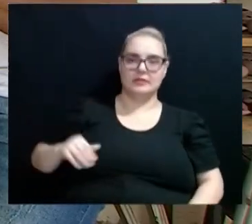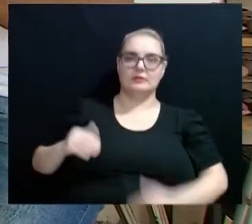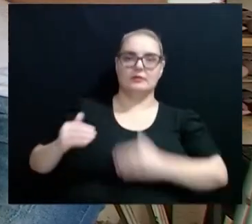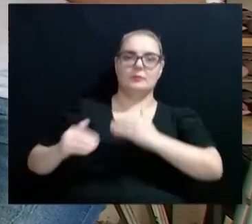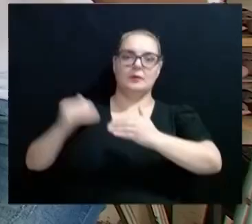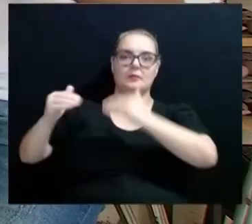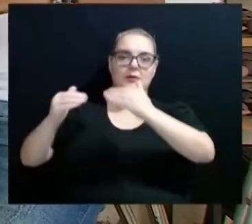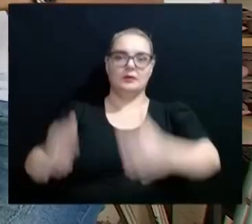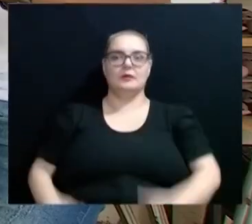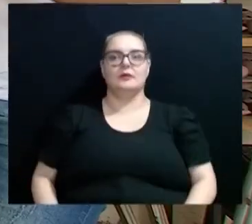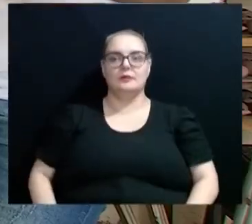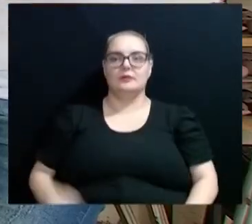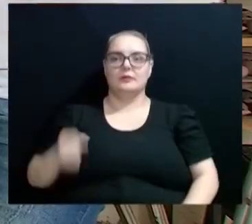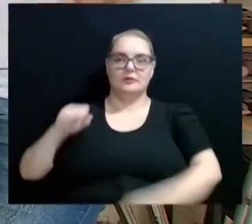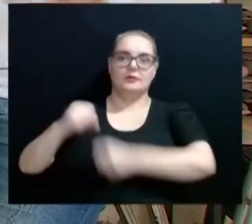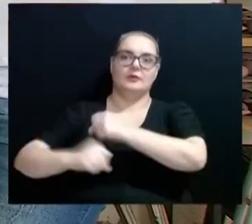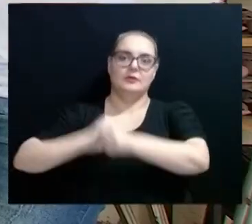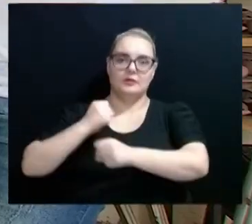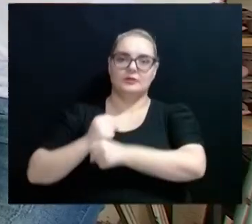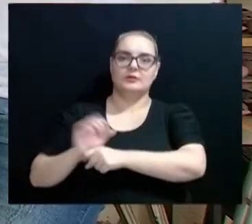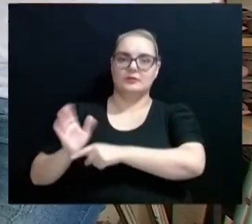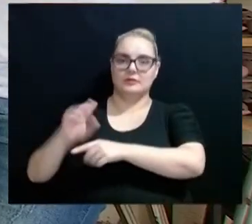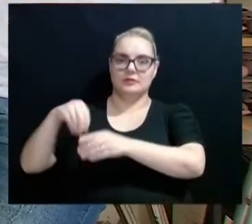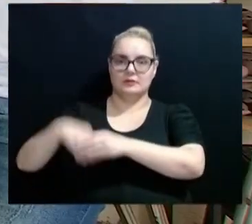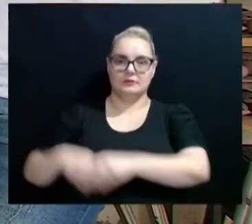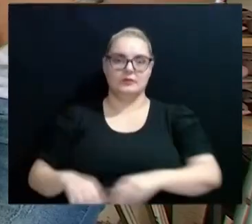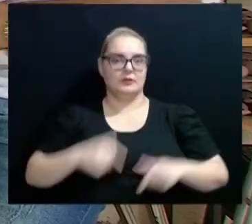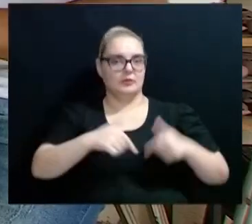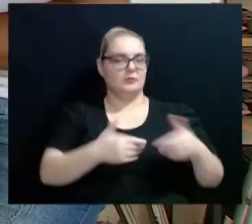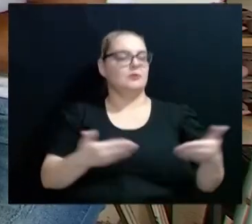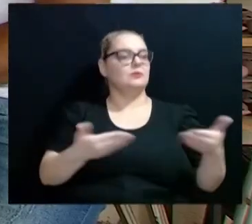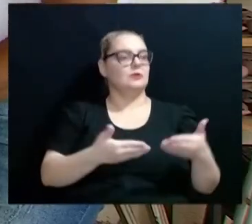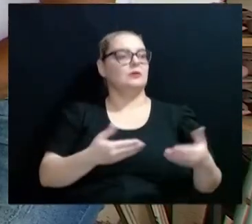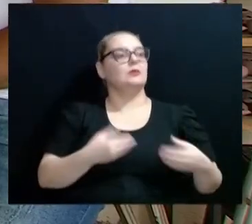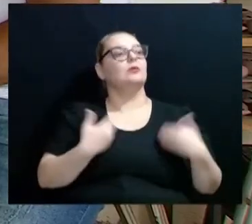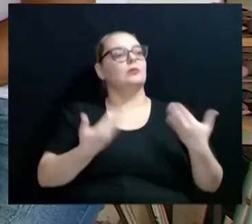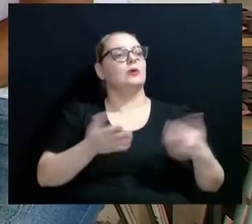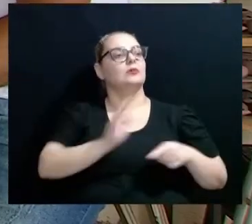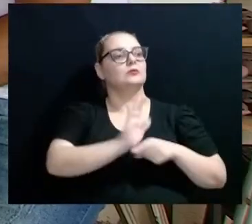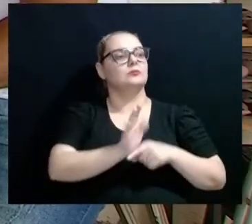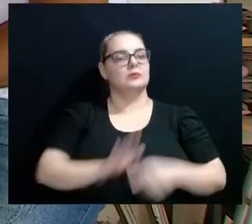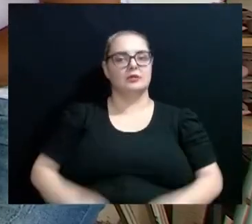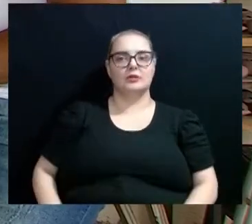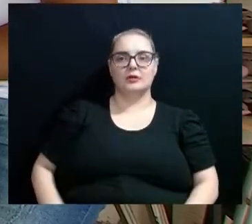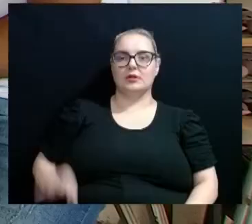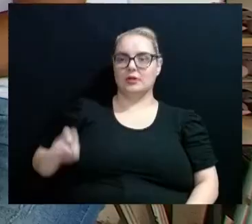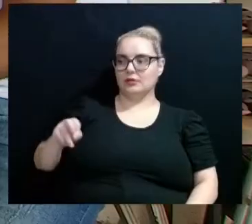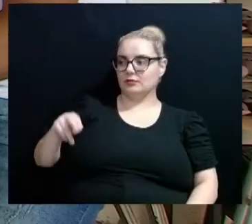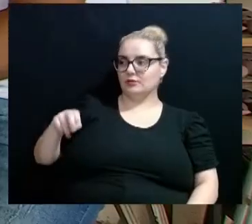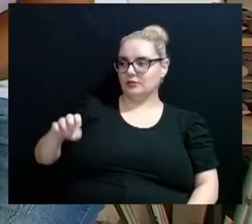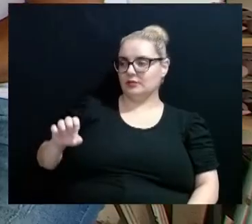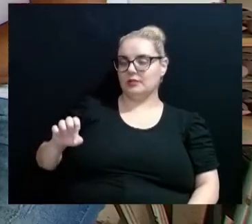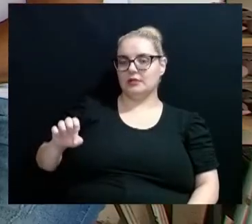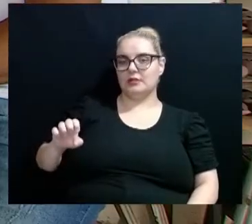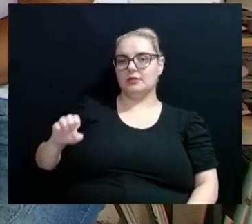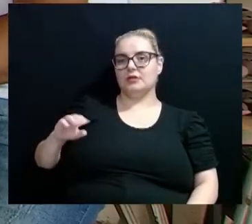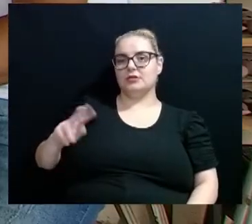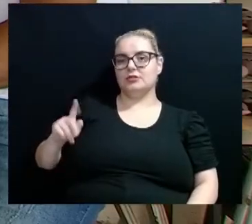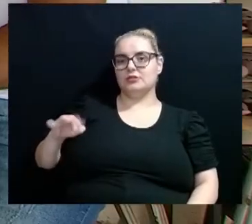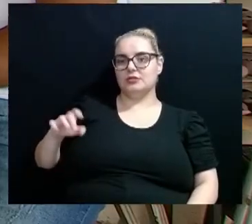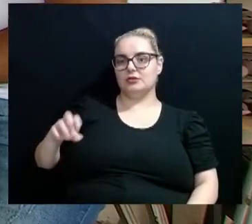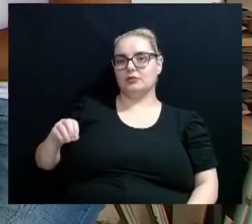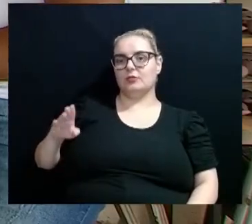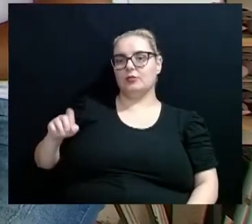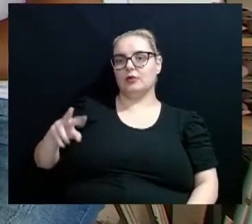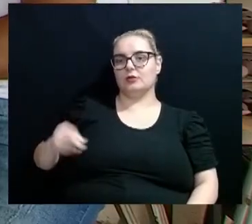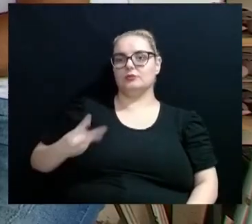cenógrafo, aí já estava com equipe, já estava com cenotécnico, marcenaria. Então, assim, foram 8 anos dentro do cinema. Seu trabalho mais recente no